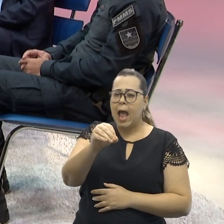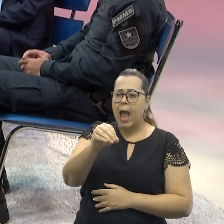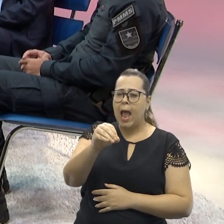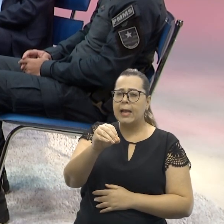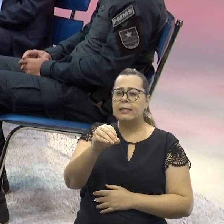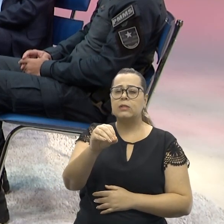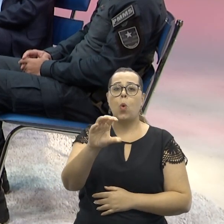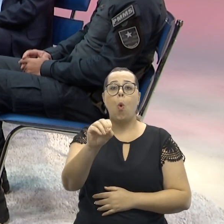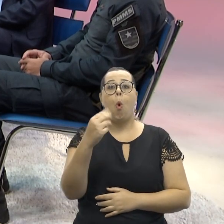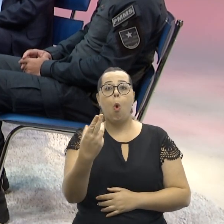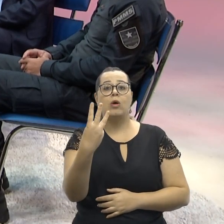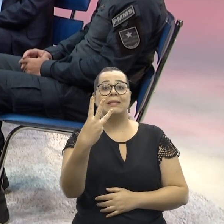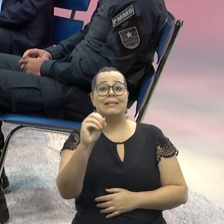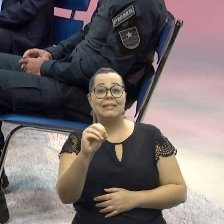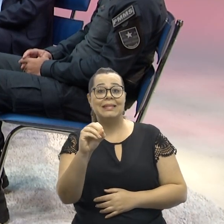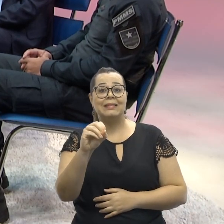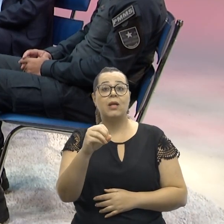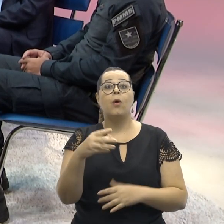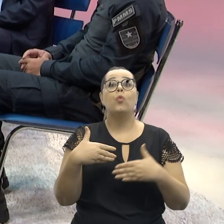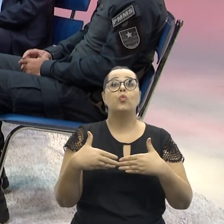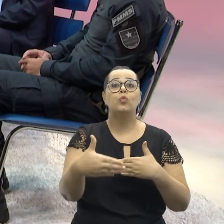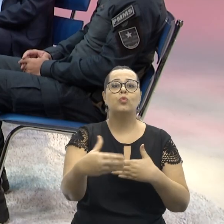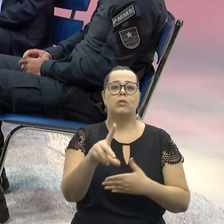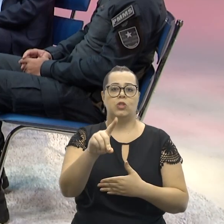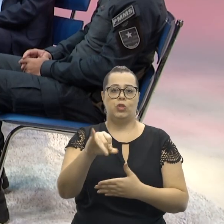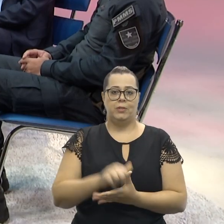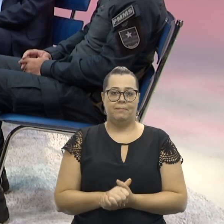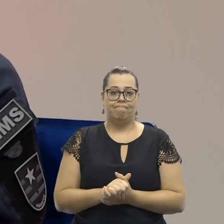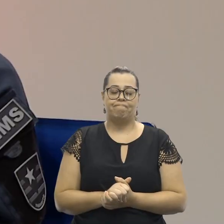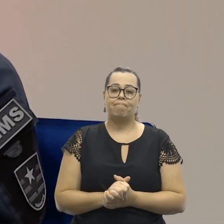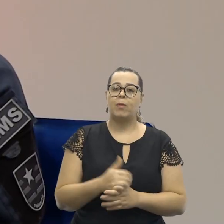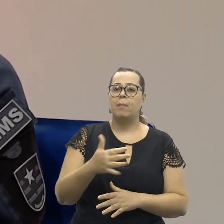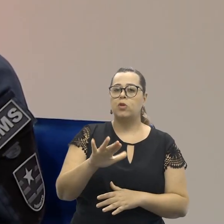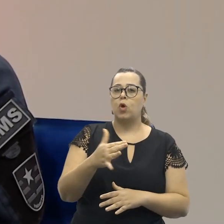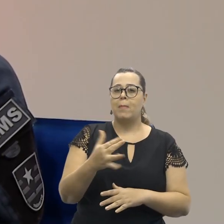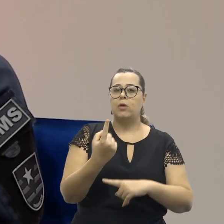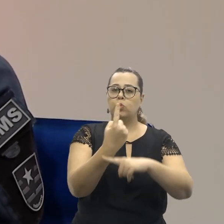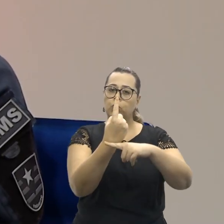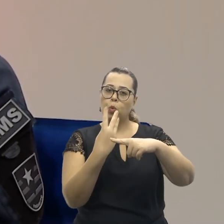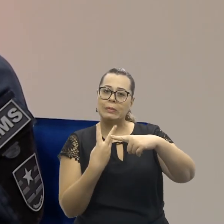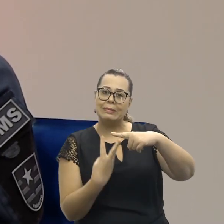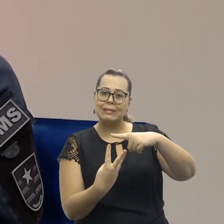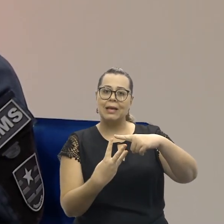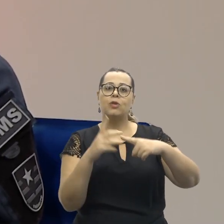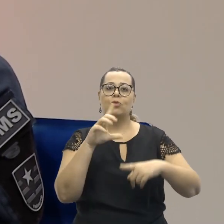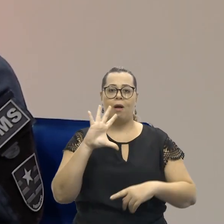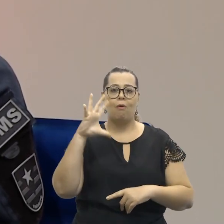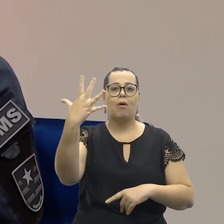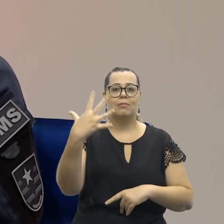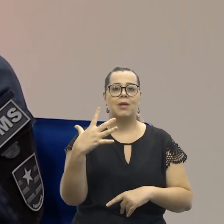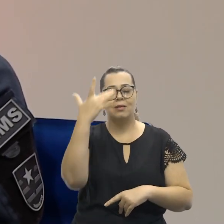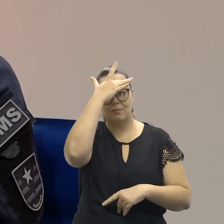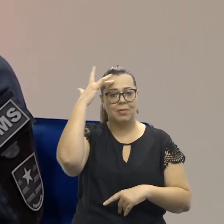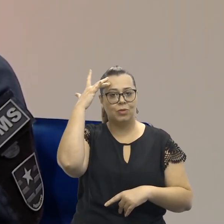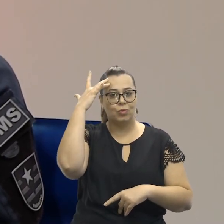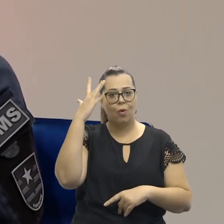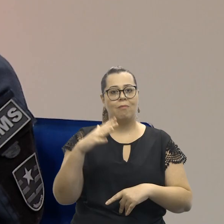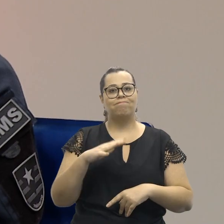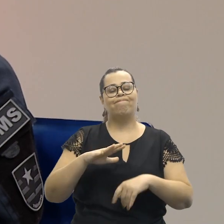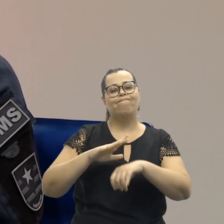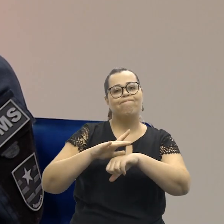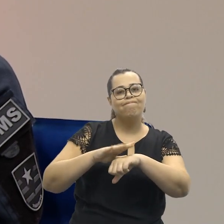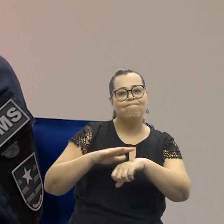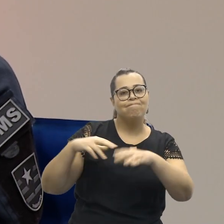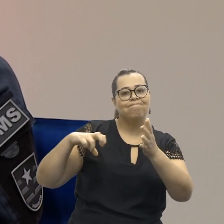30 acidentes ao dia. Então são muitos acidentes, cerca de 1/3 deles é com vítima. Então a gente tem todos os dias pessoas sendo conduzidas à unidade